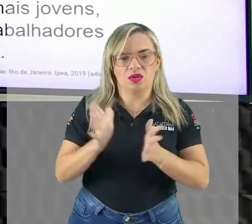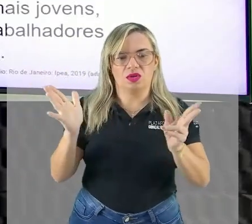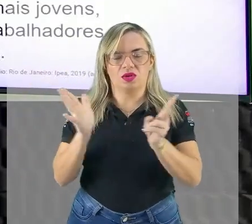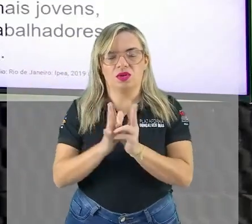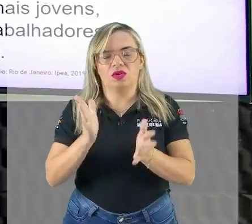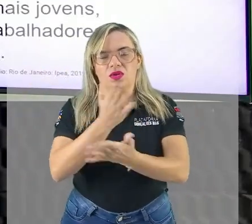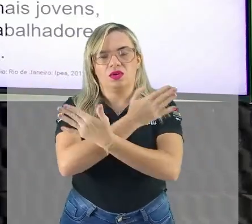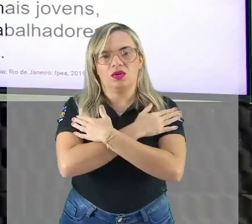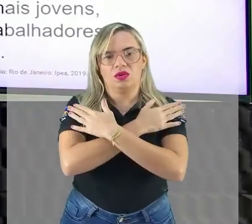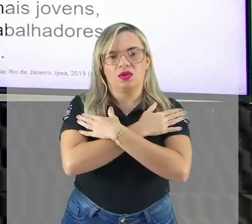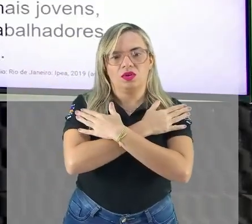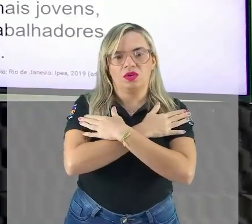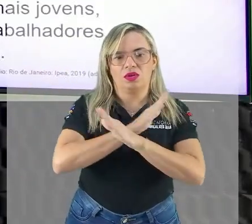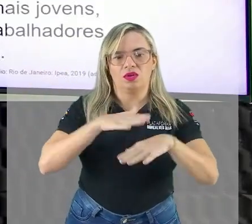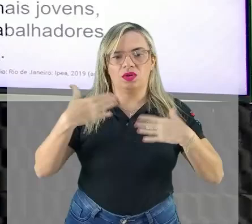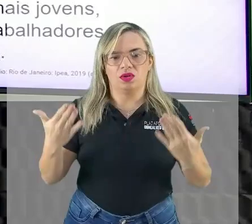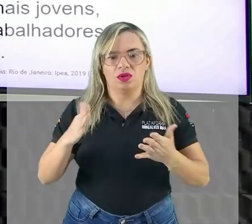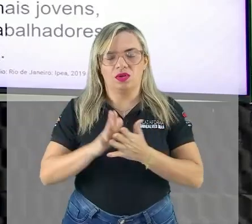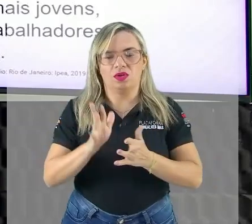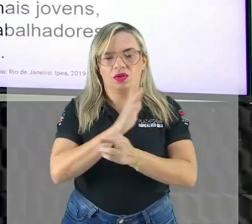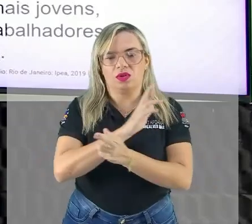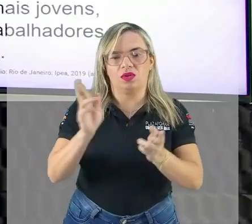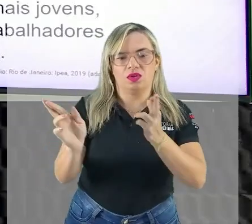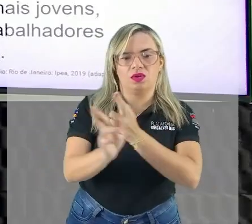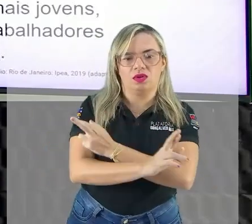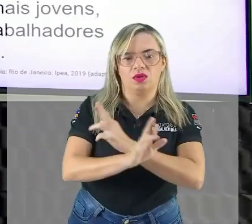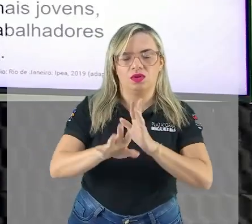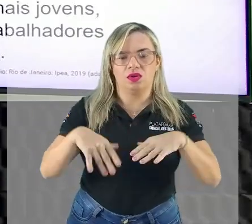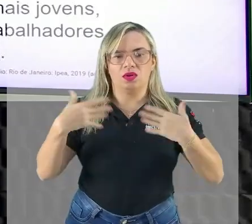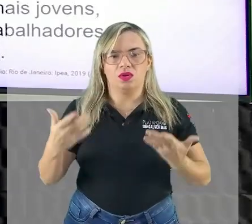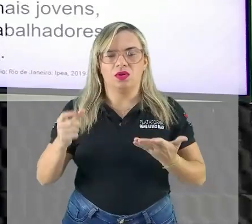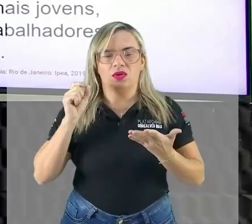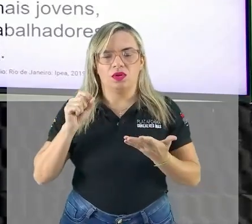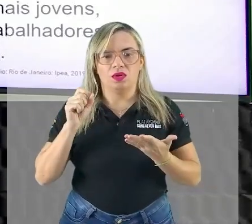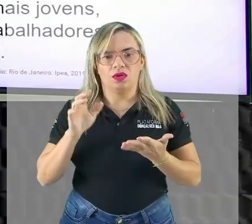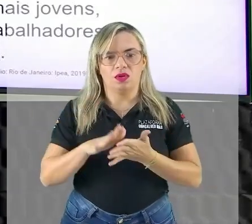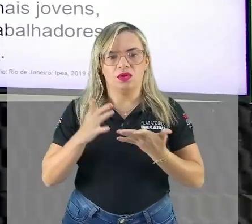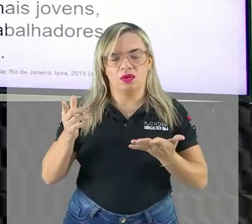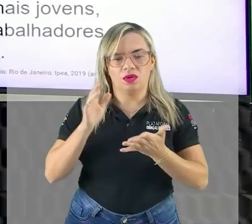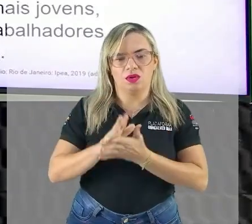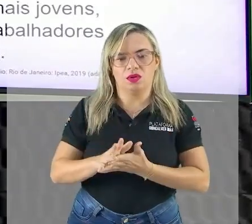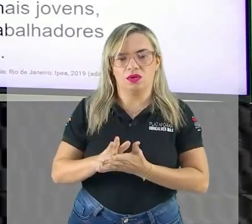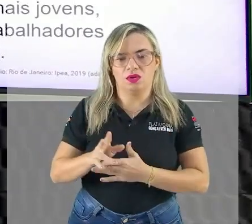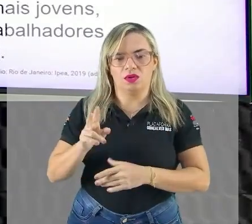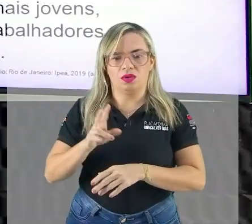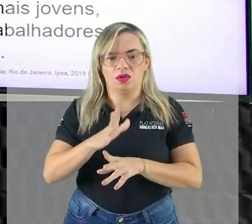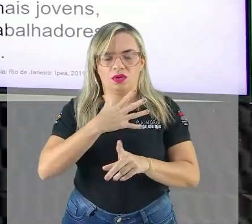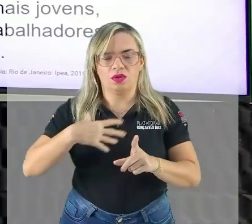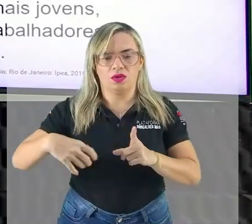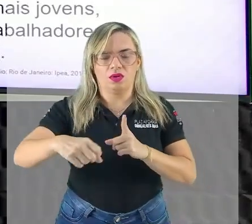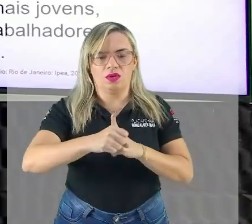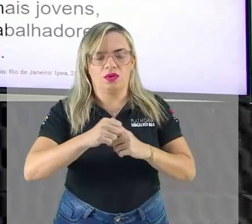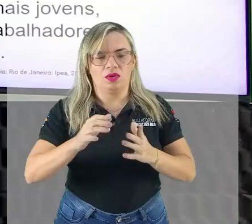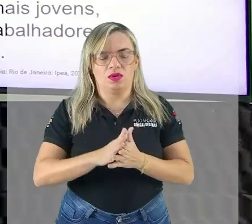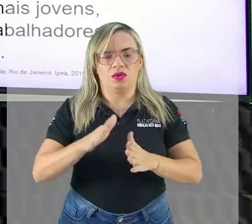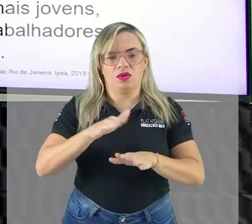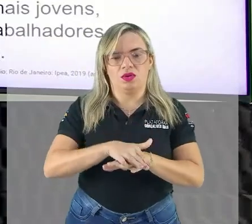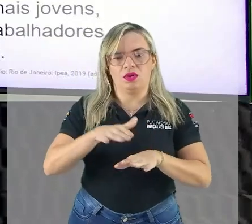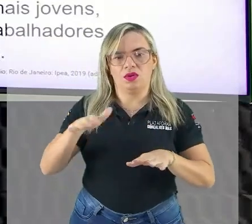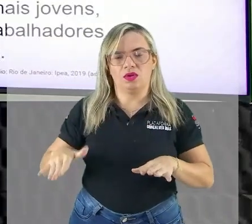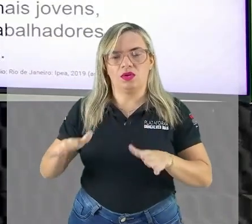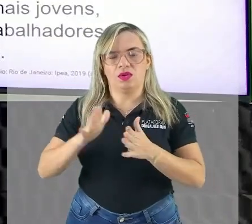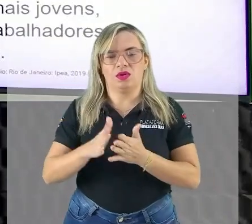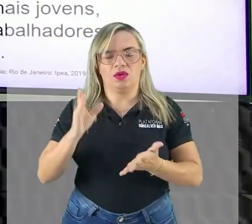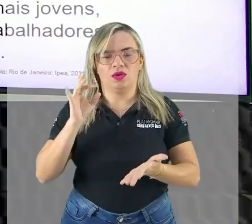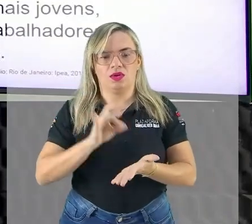quê? Eles estão relacionados, imersos a essa questão da verificada na sociedade, A exclusão, na verdade, que ele